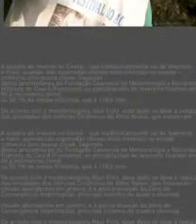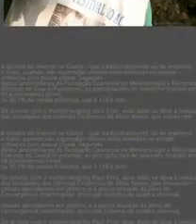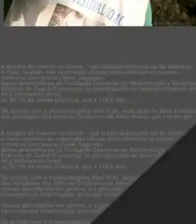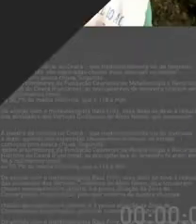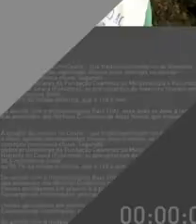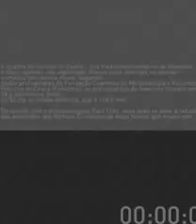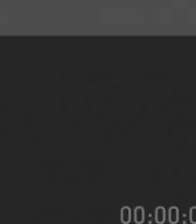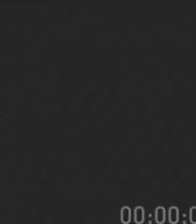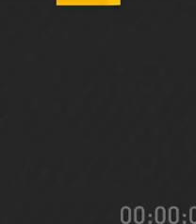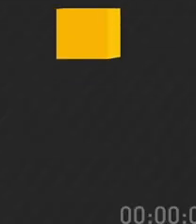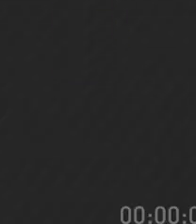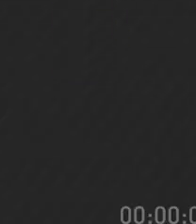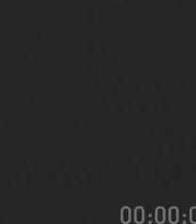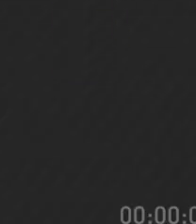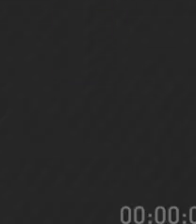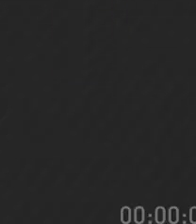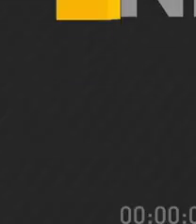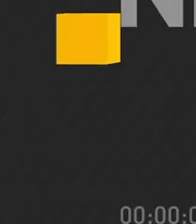ae